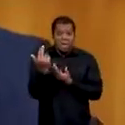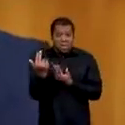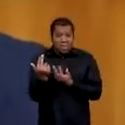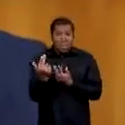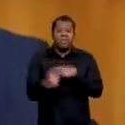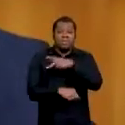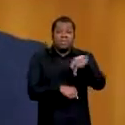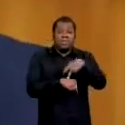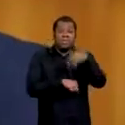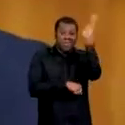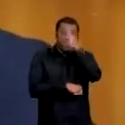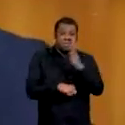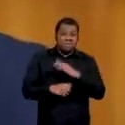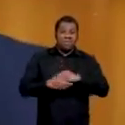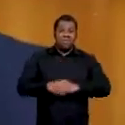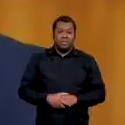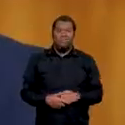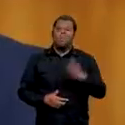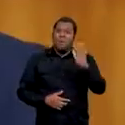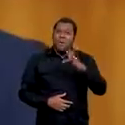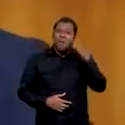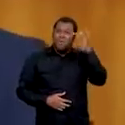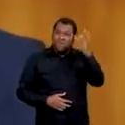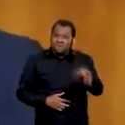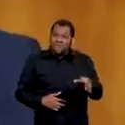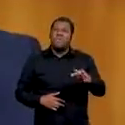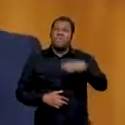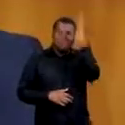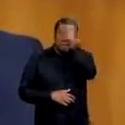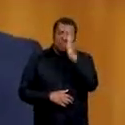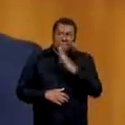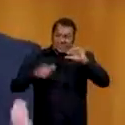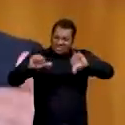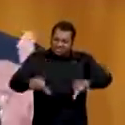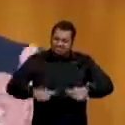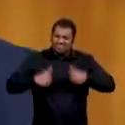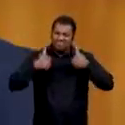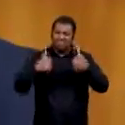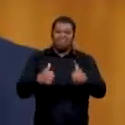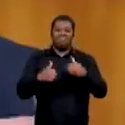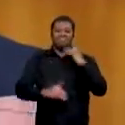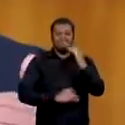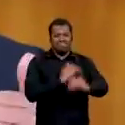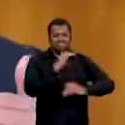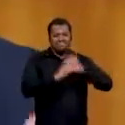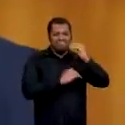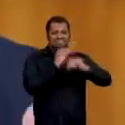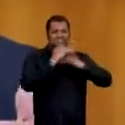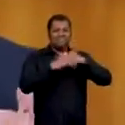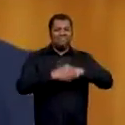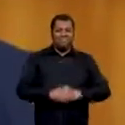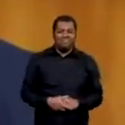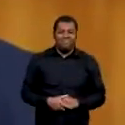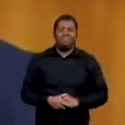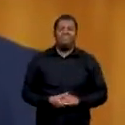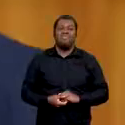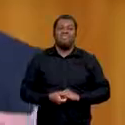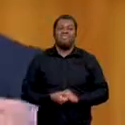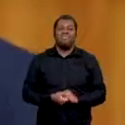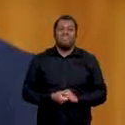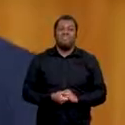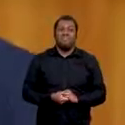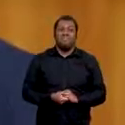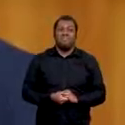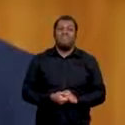Nós vamos colher o fruto dessa árvore extraordinária, frondosa, chamada Brasil. Ela